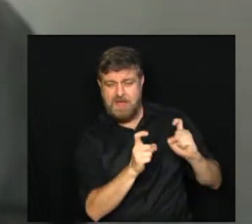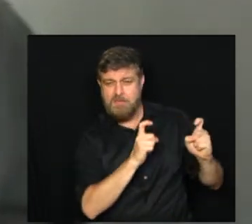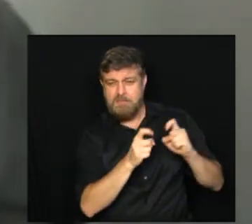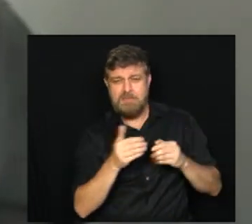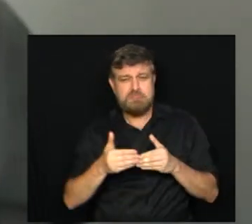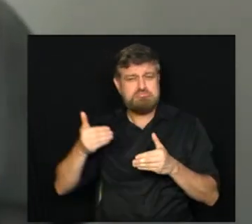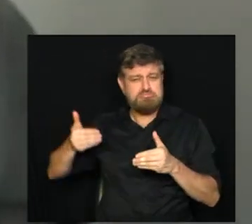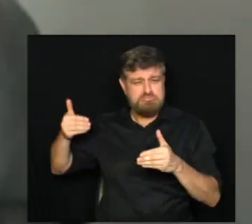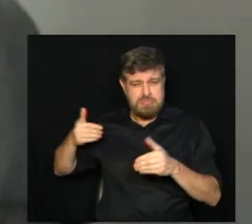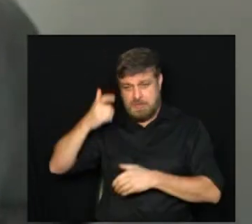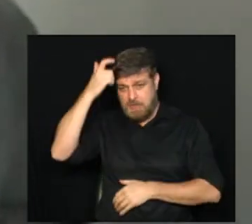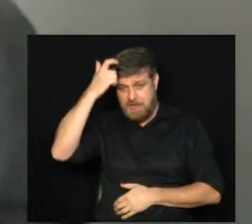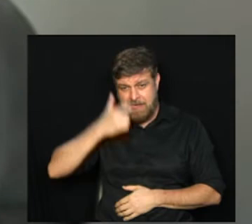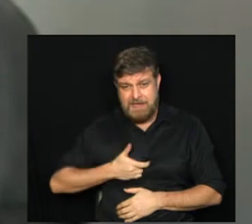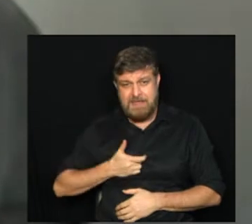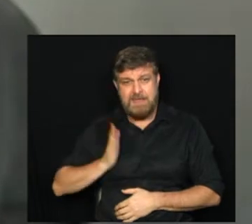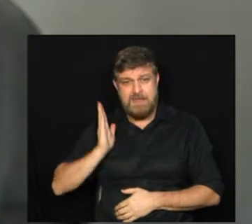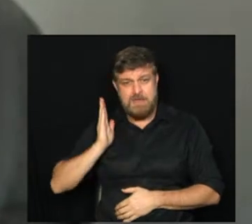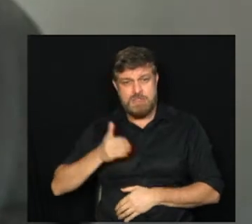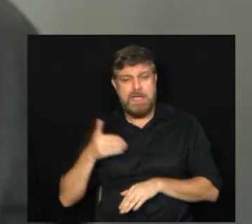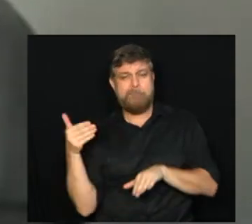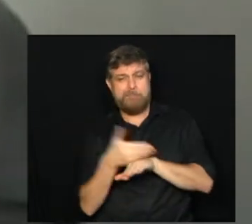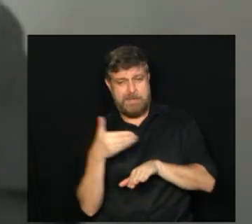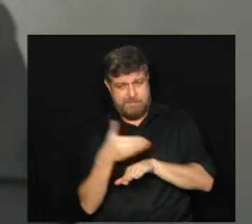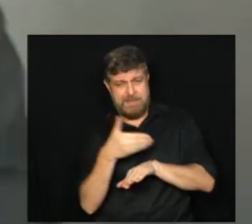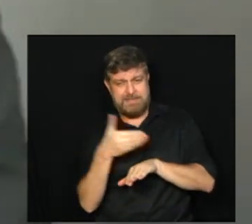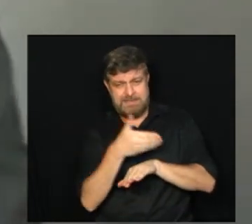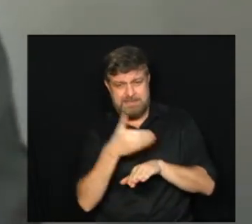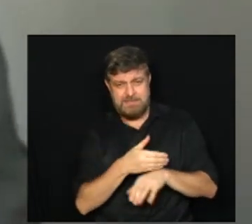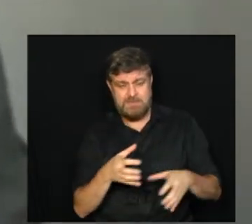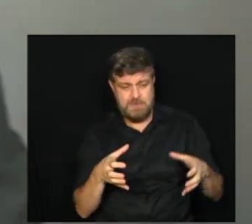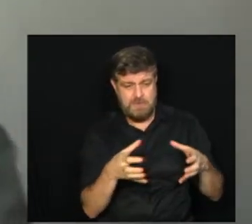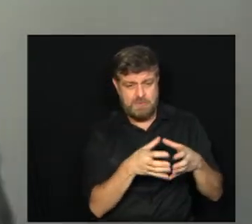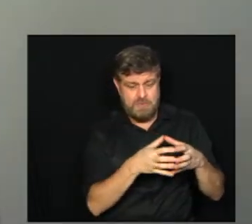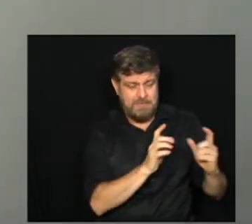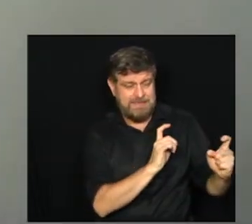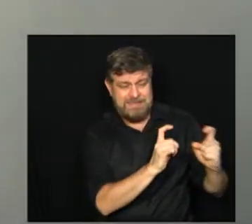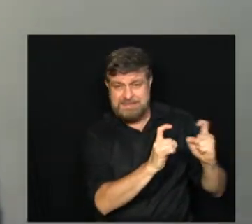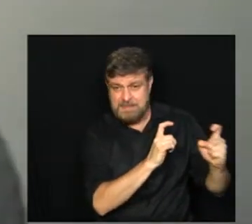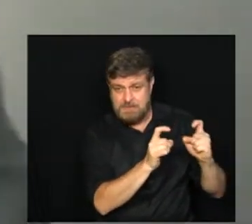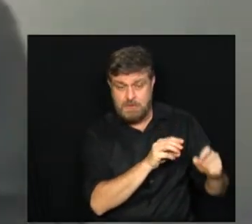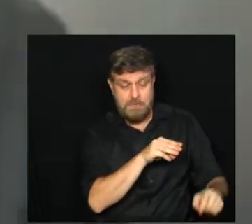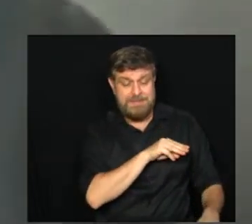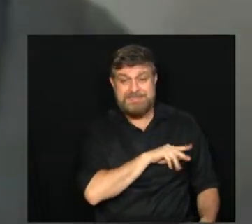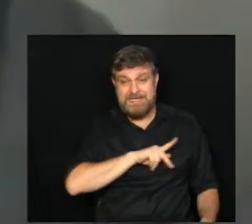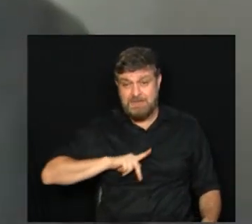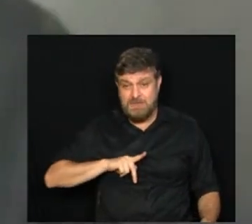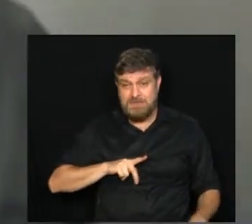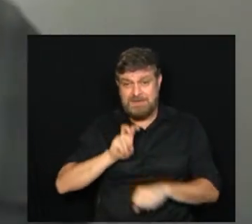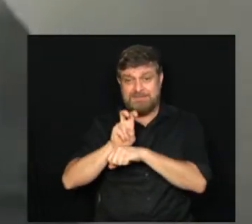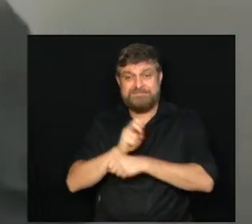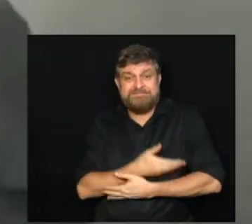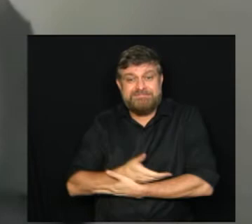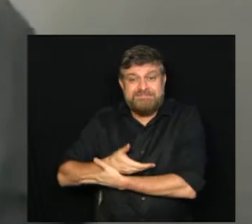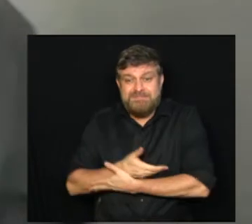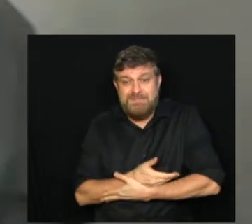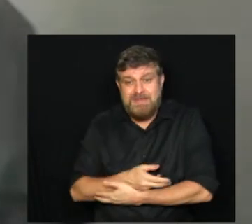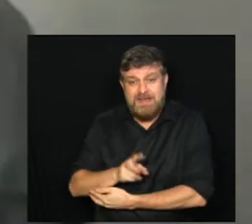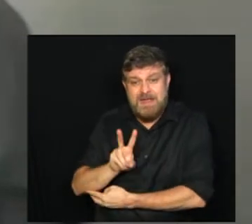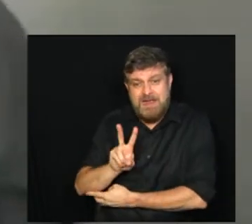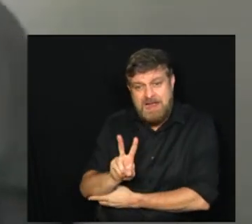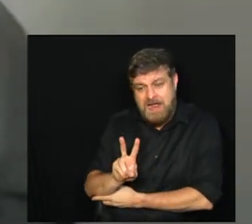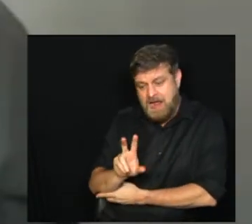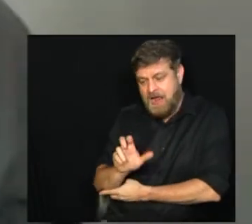atrás, que eu faço desde o conselho, eu já fazia parte dessa reunião, né? Sobre falta de vagas em creche.